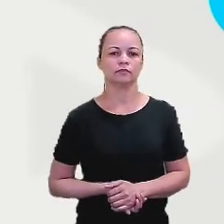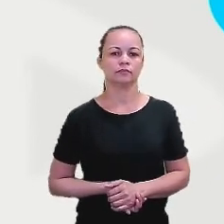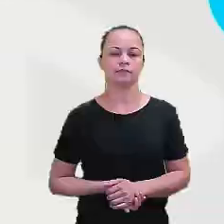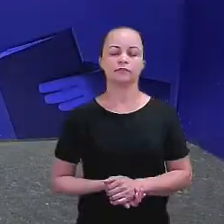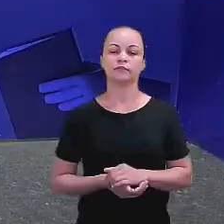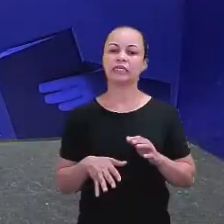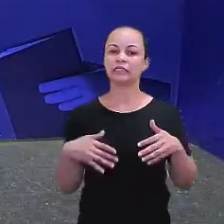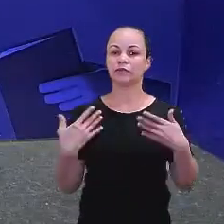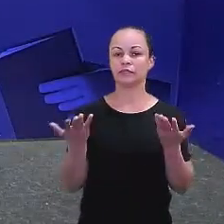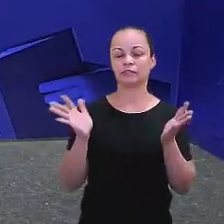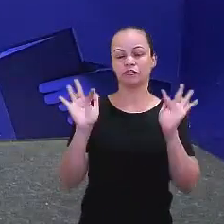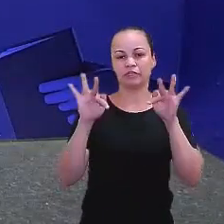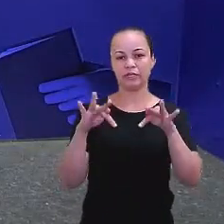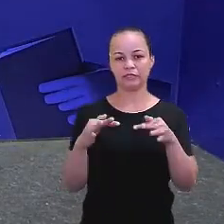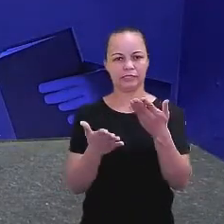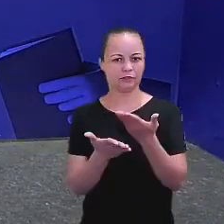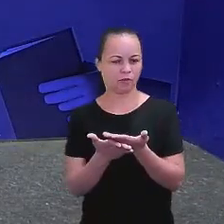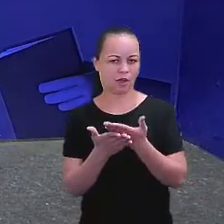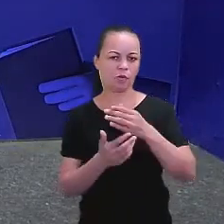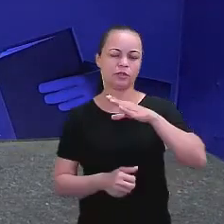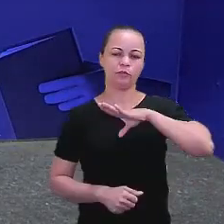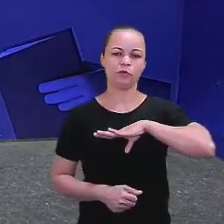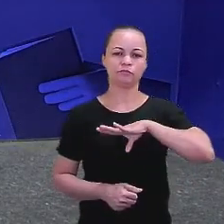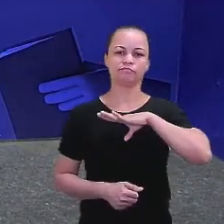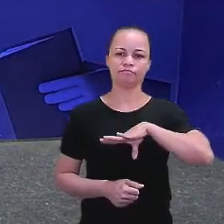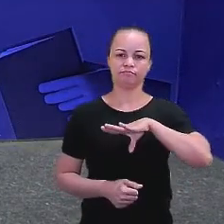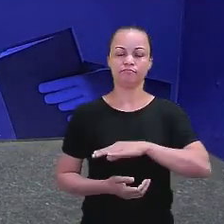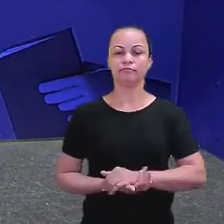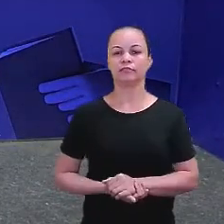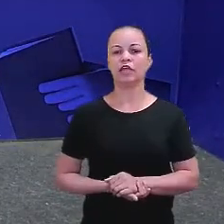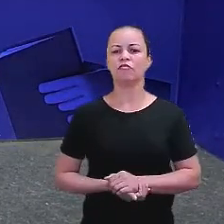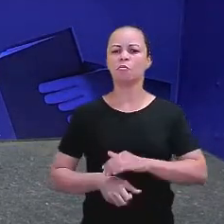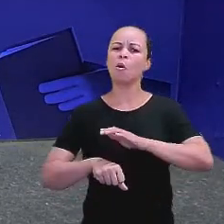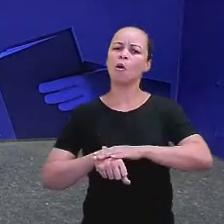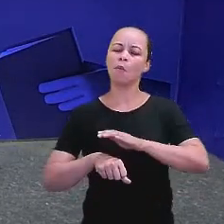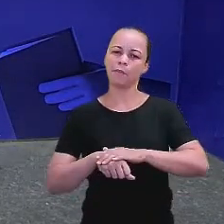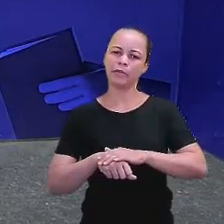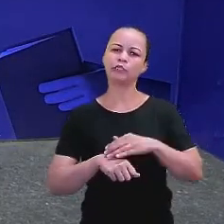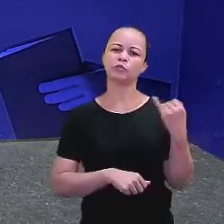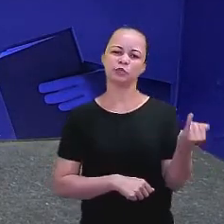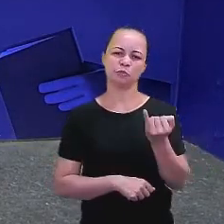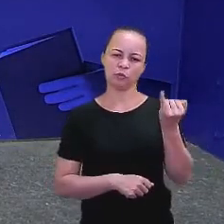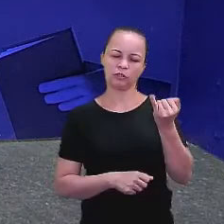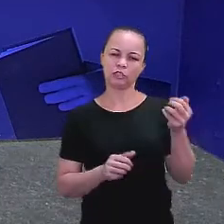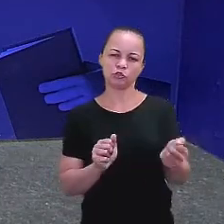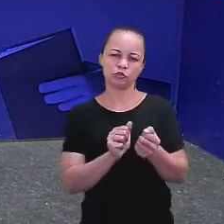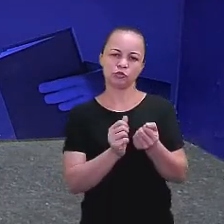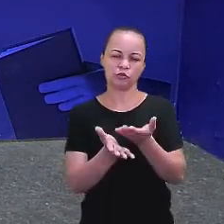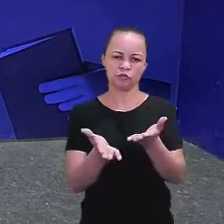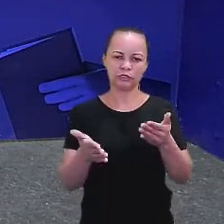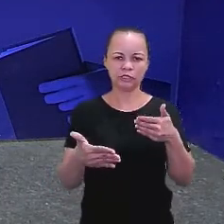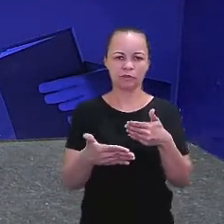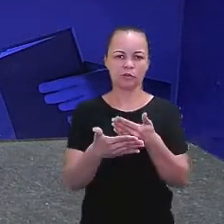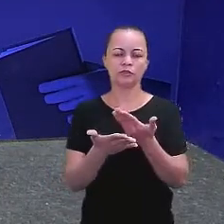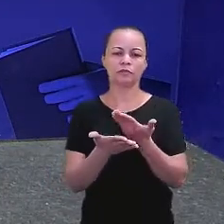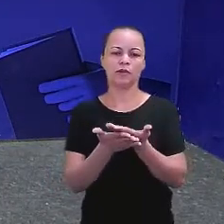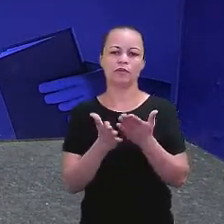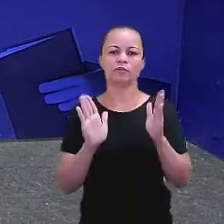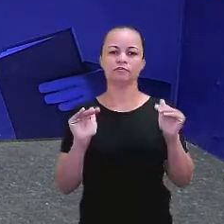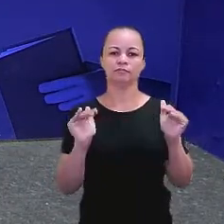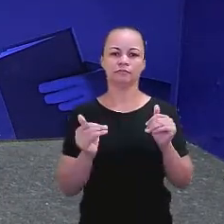Então, assim, finalizamos mais uma aula de língua portuguesa. Foi um momento muito rico estar aqui com vocês e até a próxima aula.